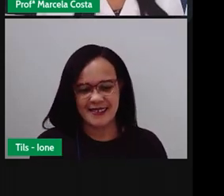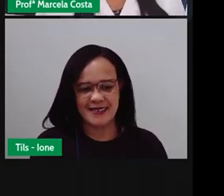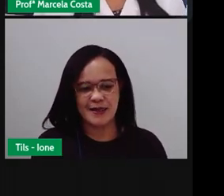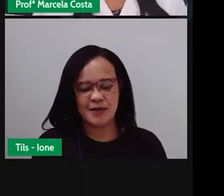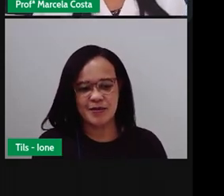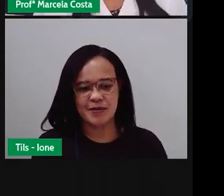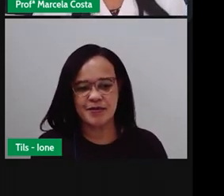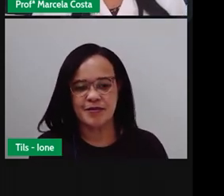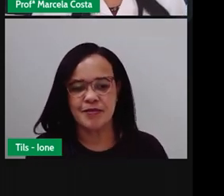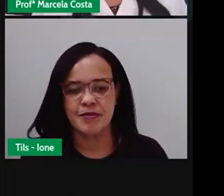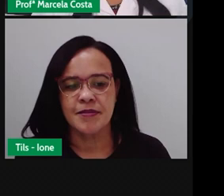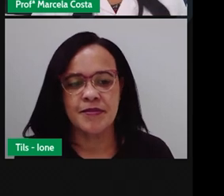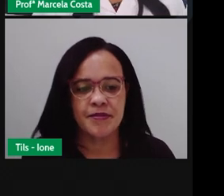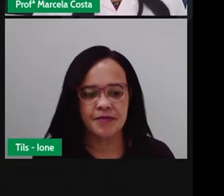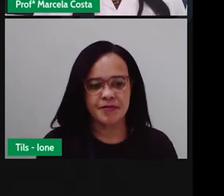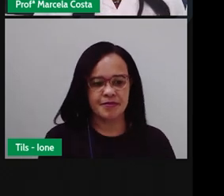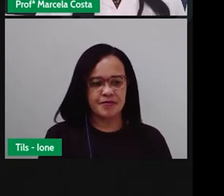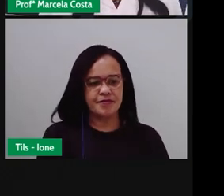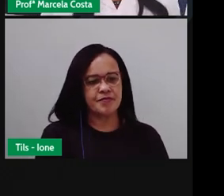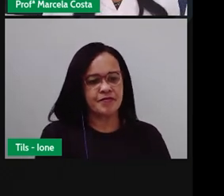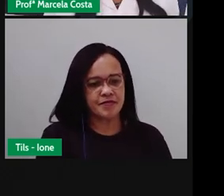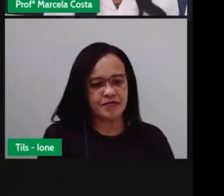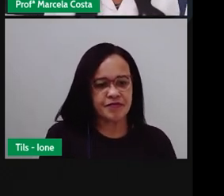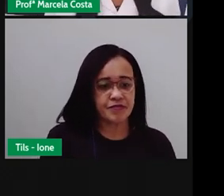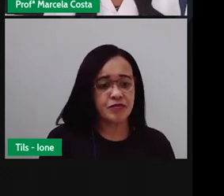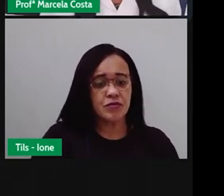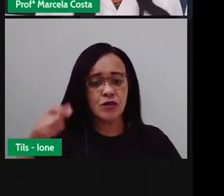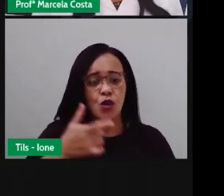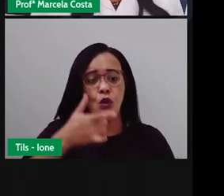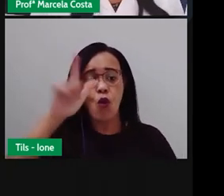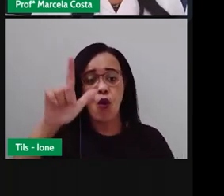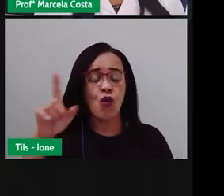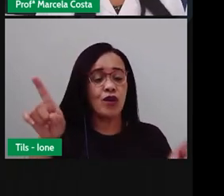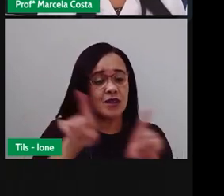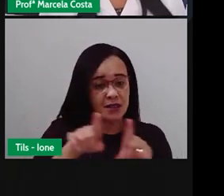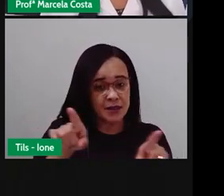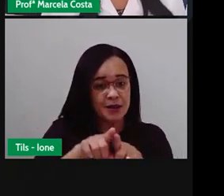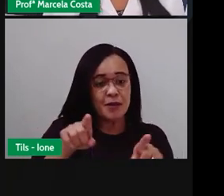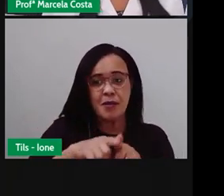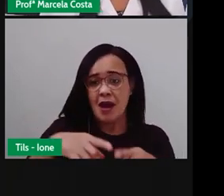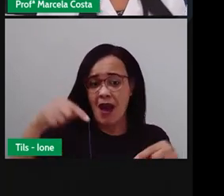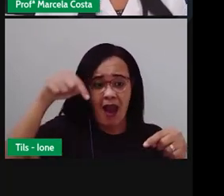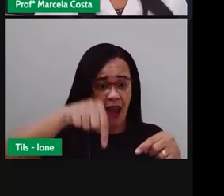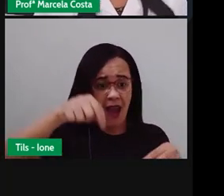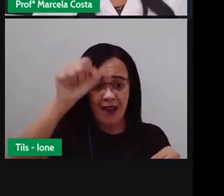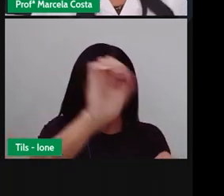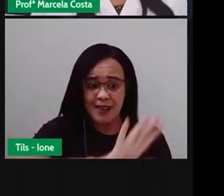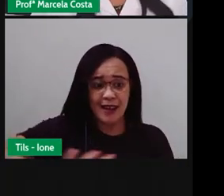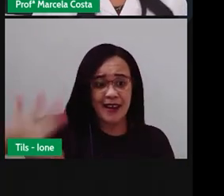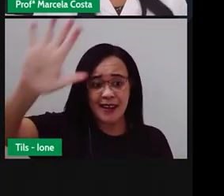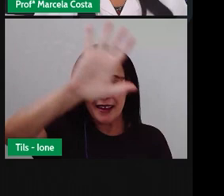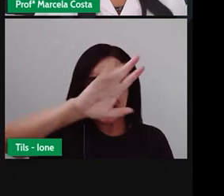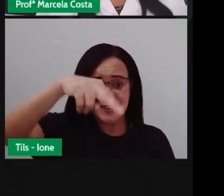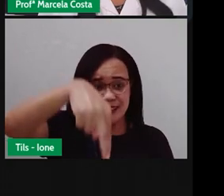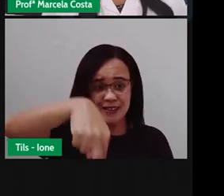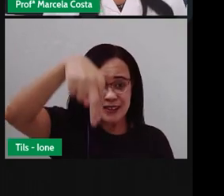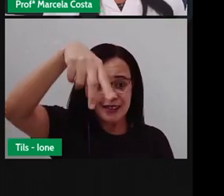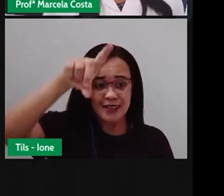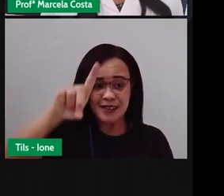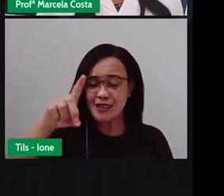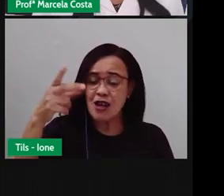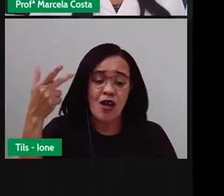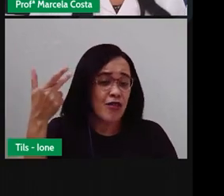Tem essa outra comida que é muito comum aqui na região Nordeste, principalmente no